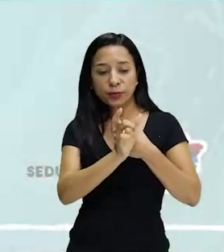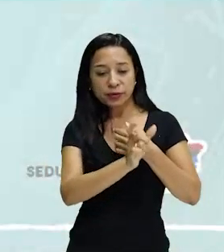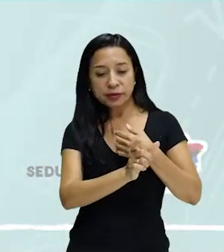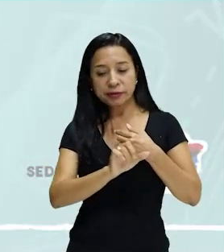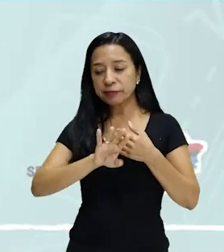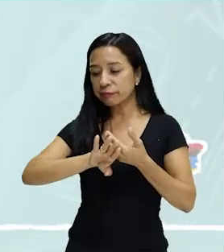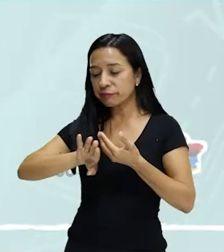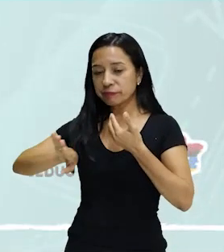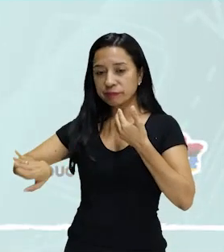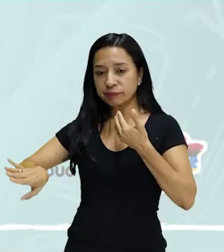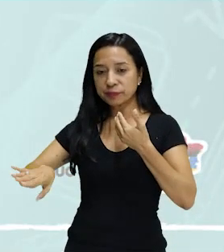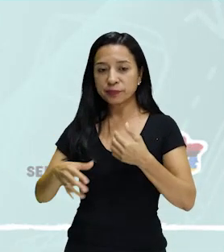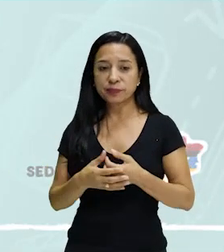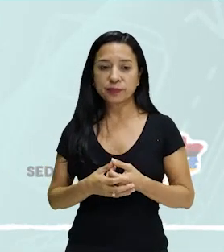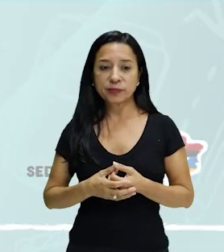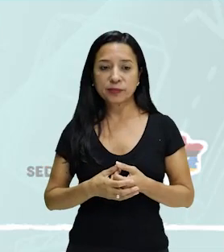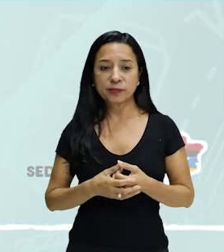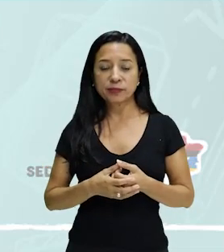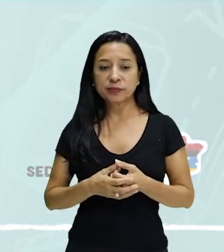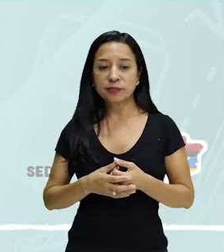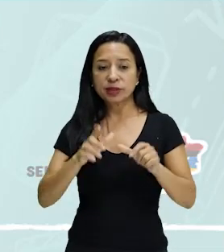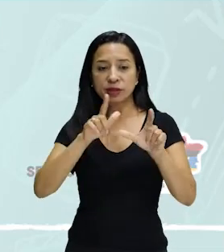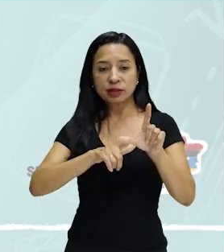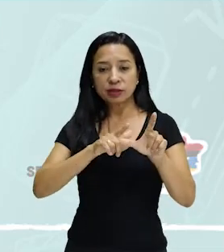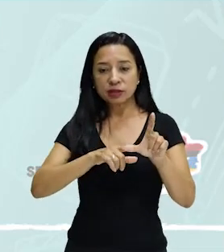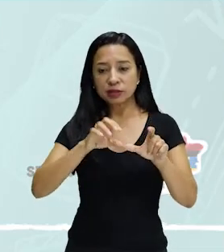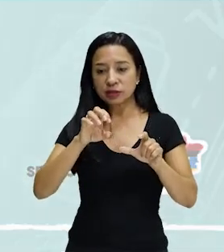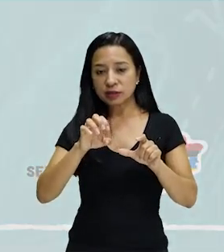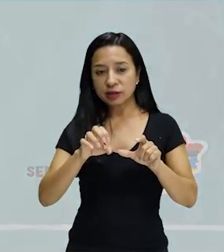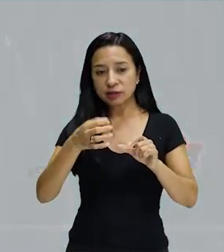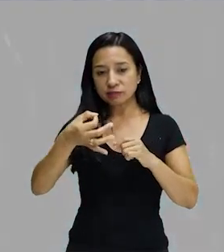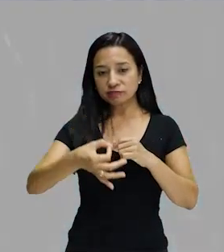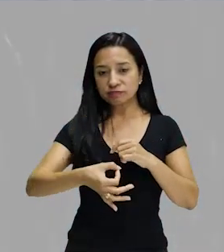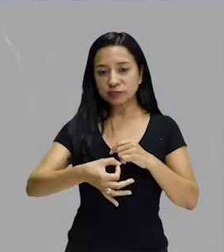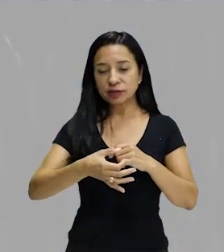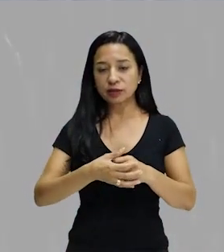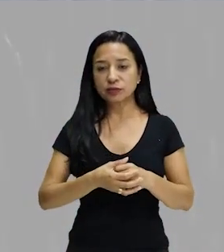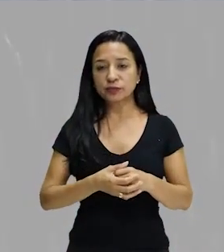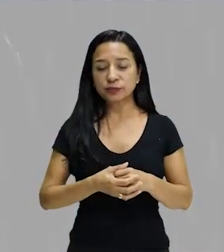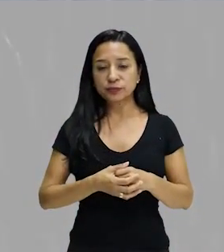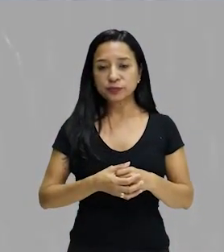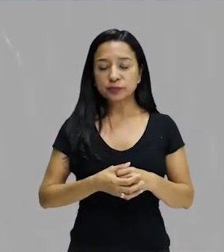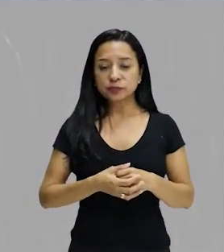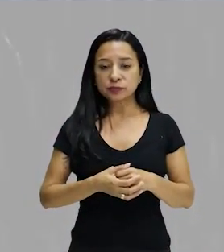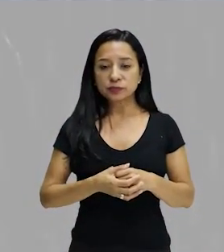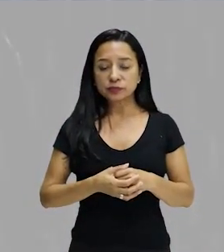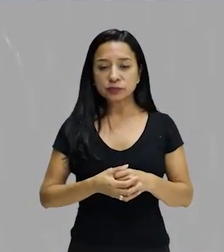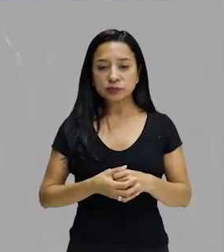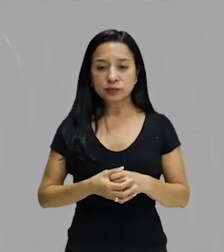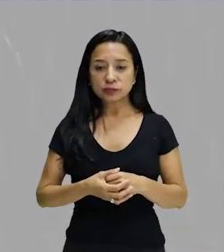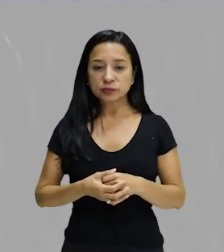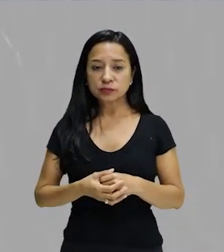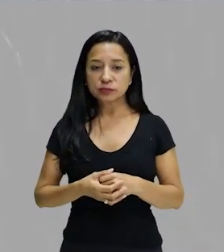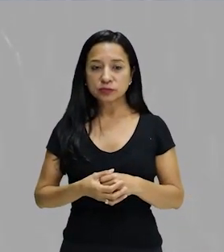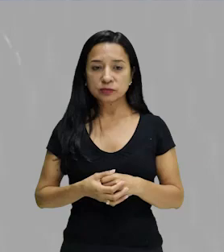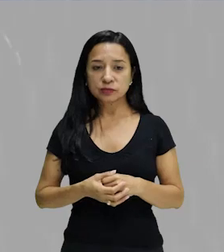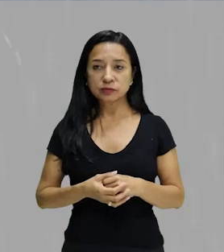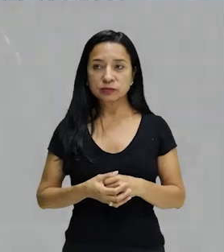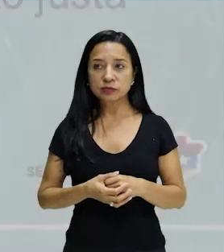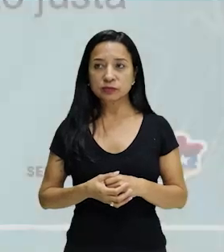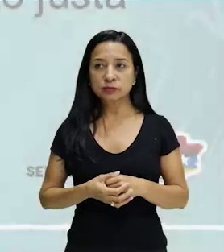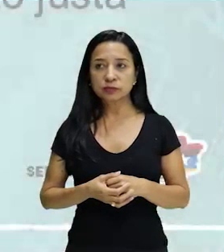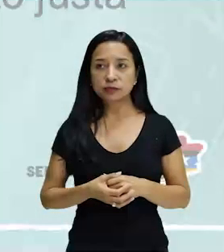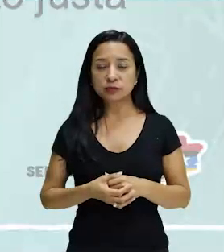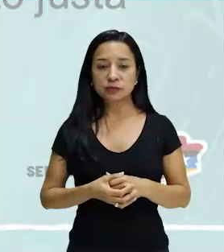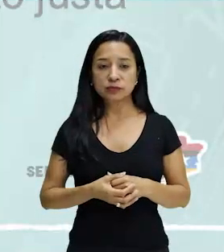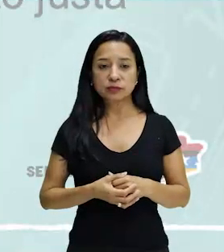outra, certo? Letra E, prefiro aspirar uma posição honesta a ficar aqui. Dá tempo para mais